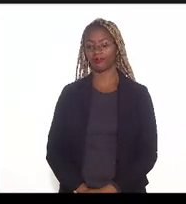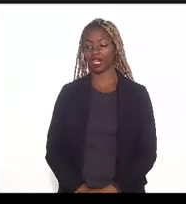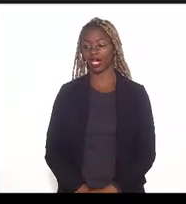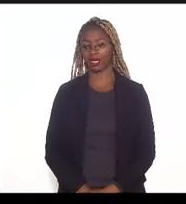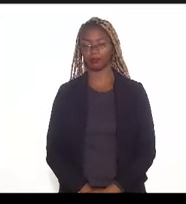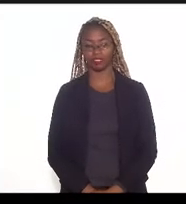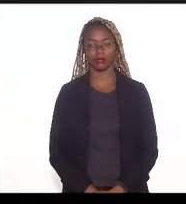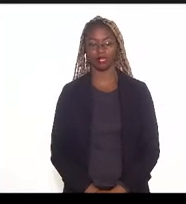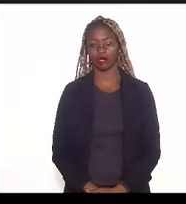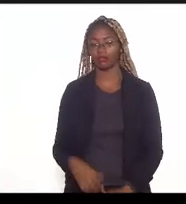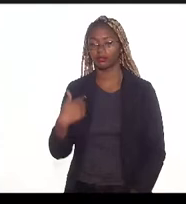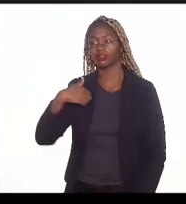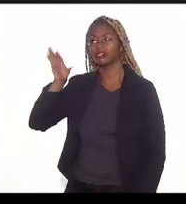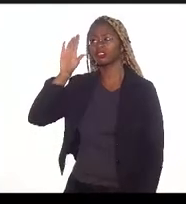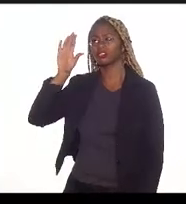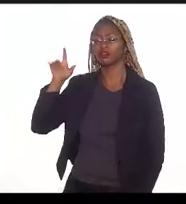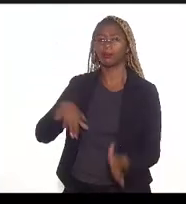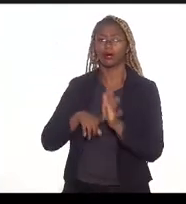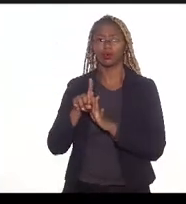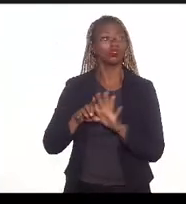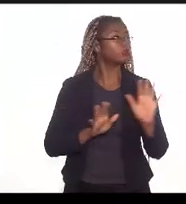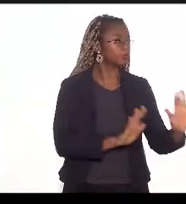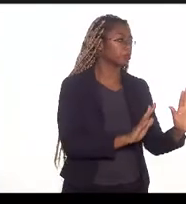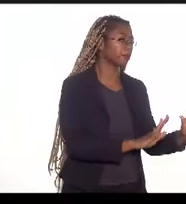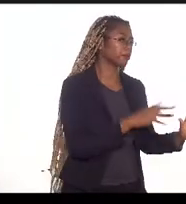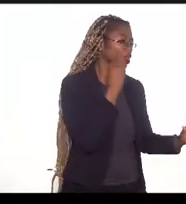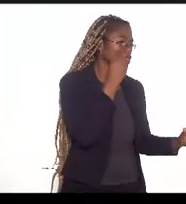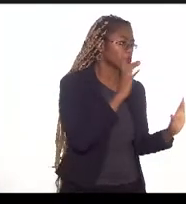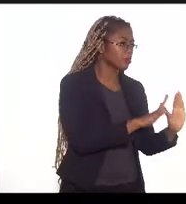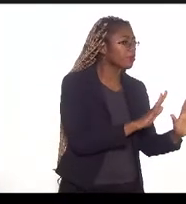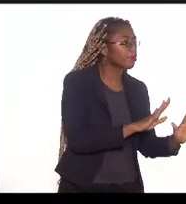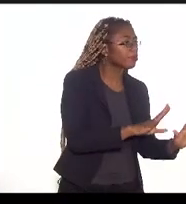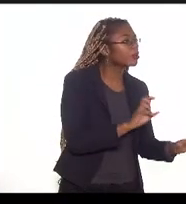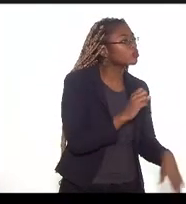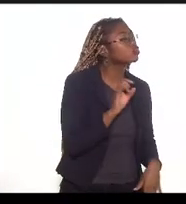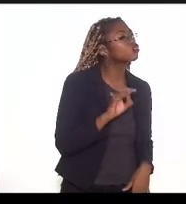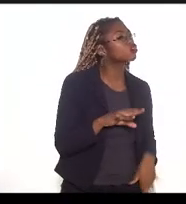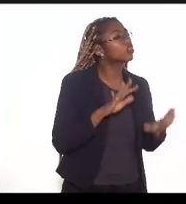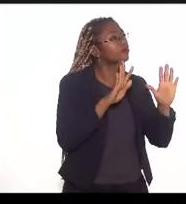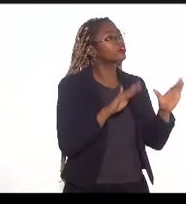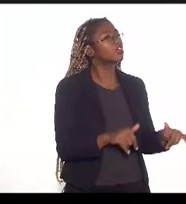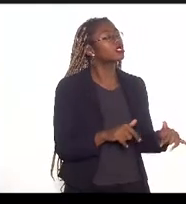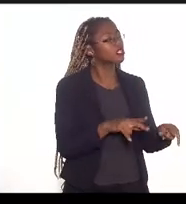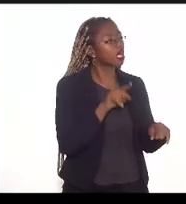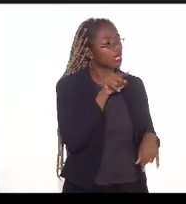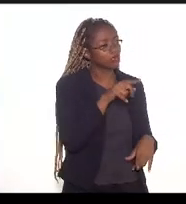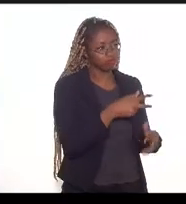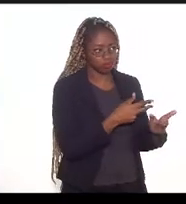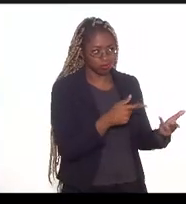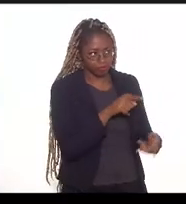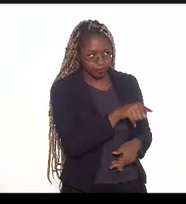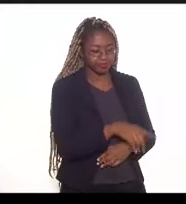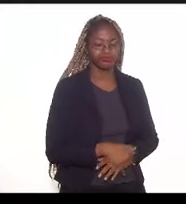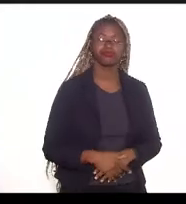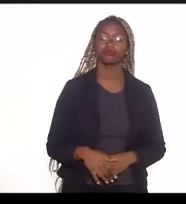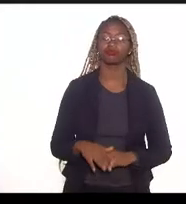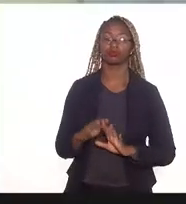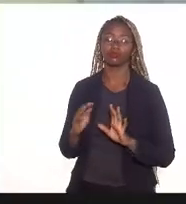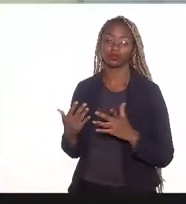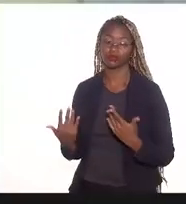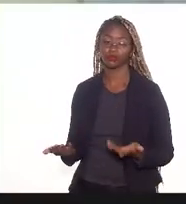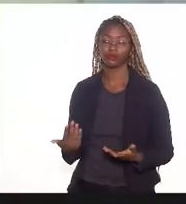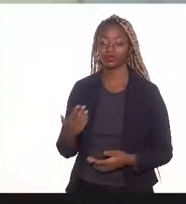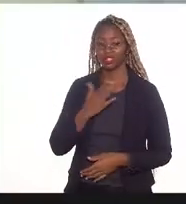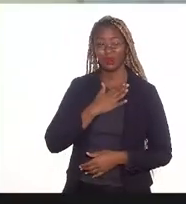fazer uma pergunta também. Um minutinho só, deputado. Deixa eu só concluir essa questão. não